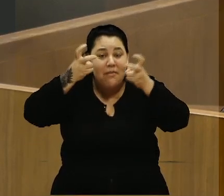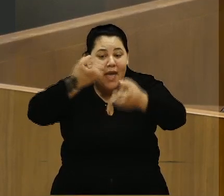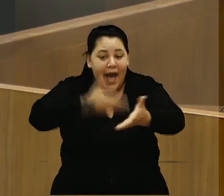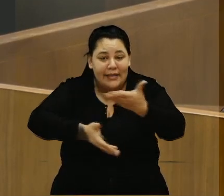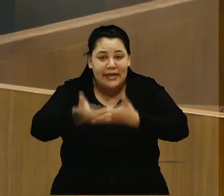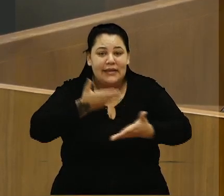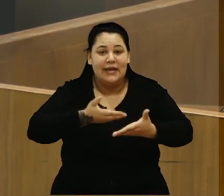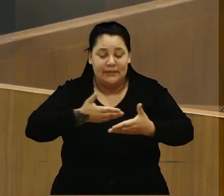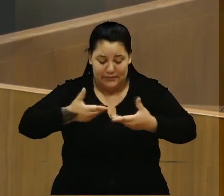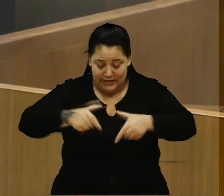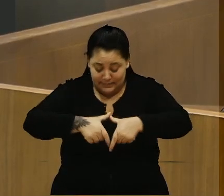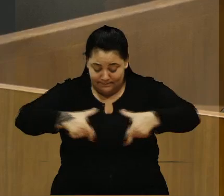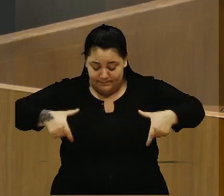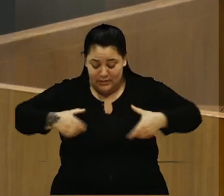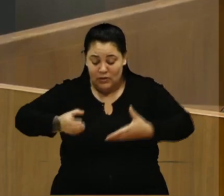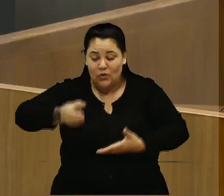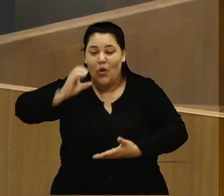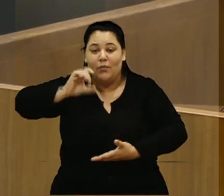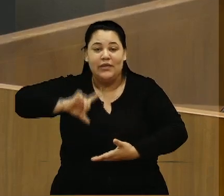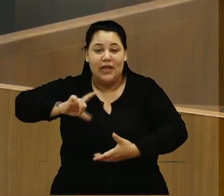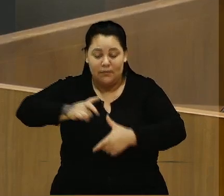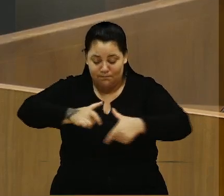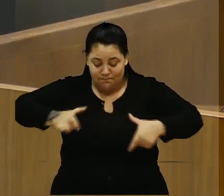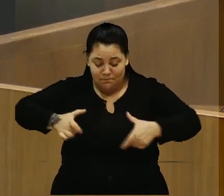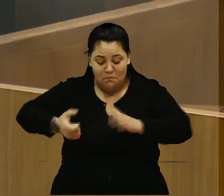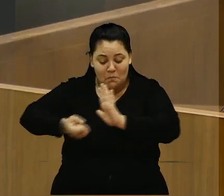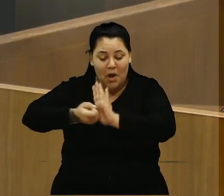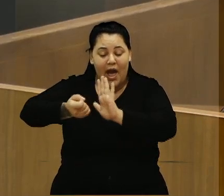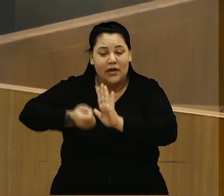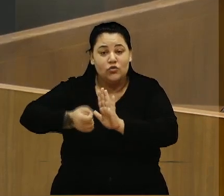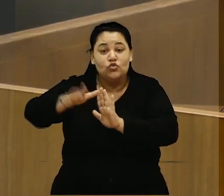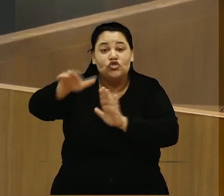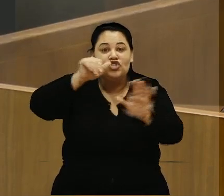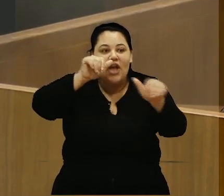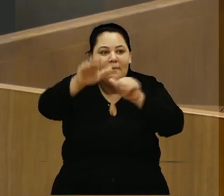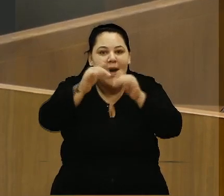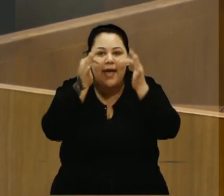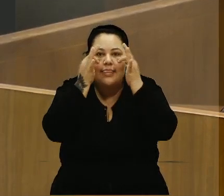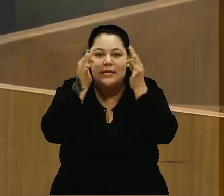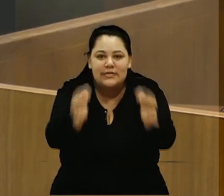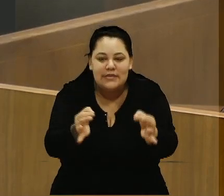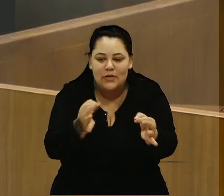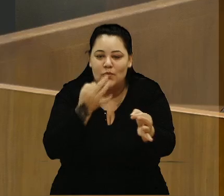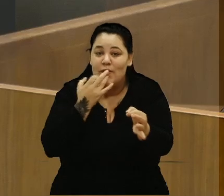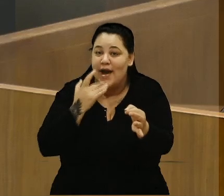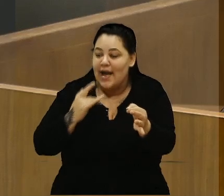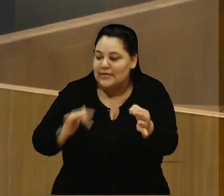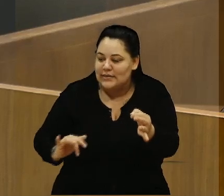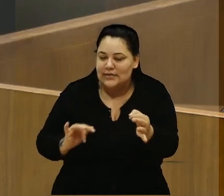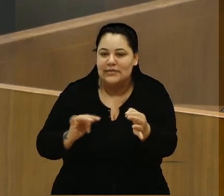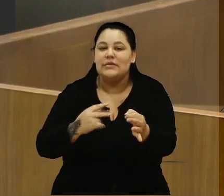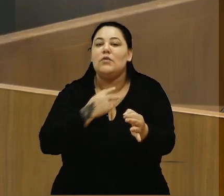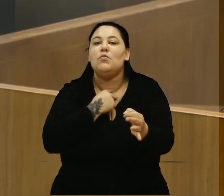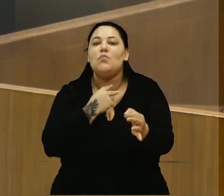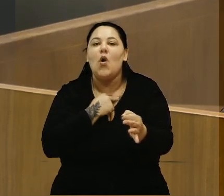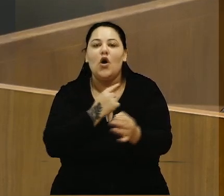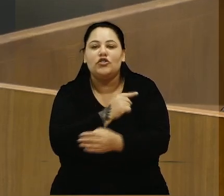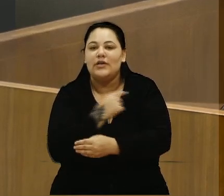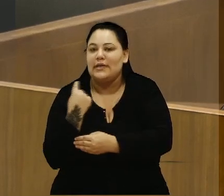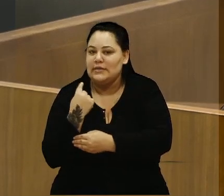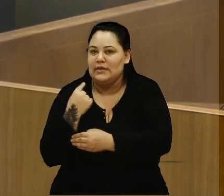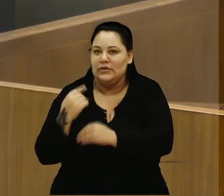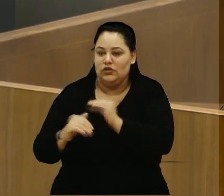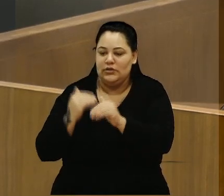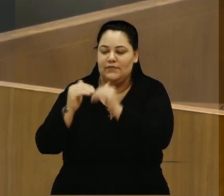carregam mais do que uma frase, carregam um chamado. Um lembrete de que a infância não pode ser adiada. Declaração de líder da bancada do PCdoB,